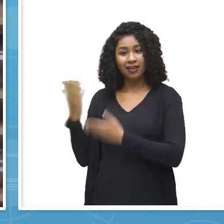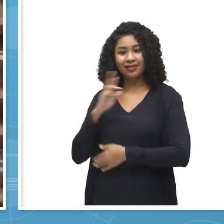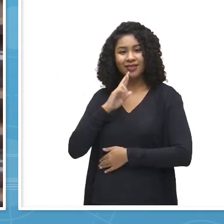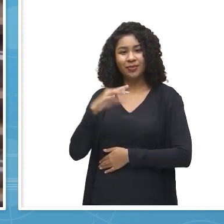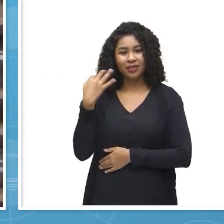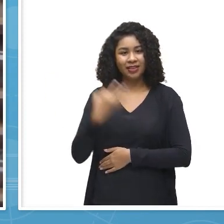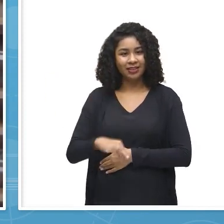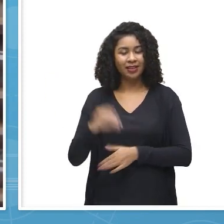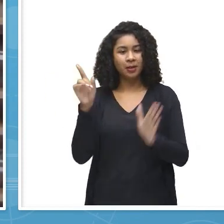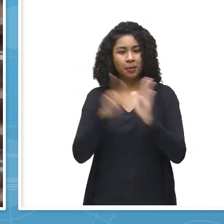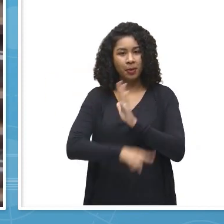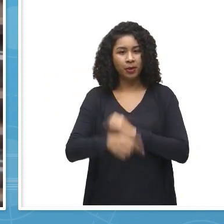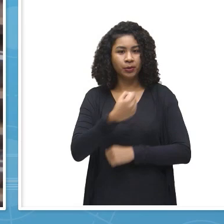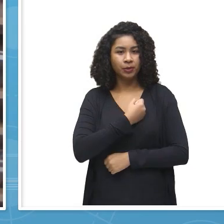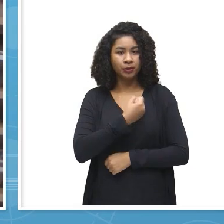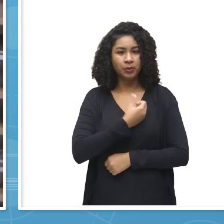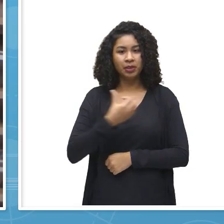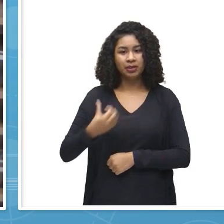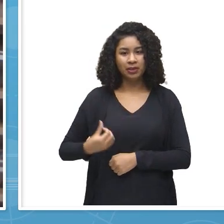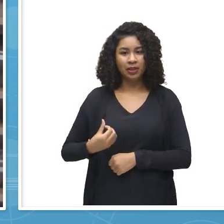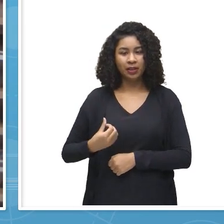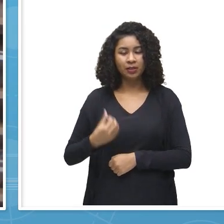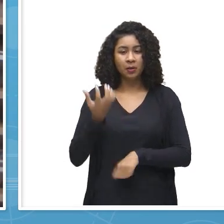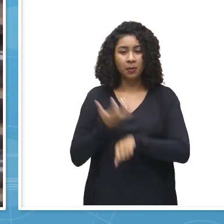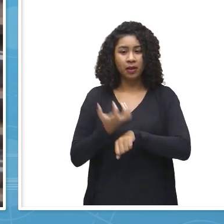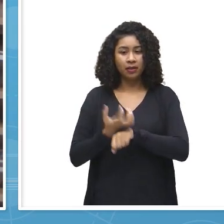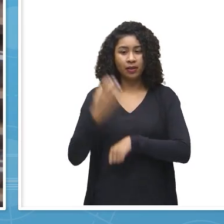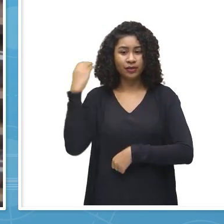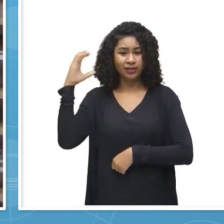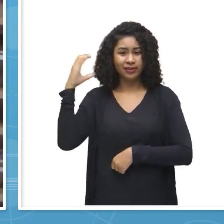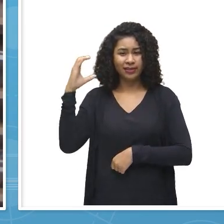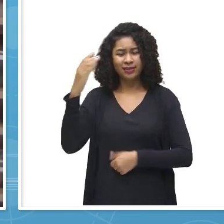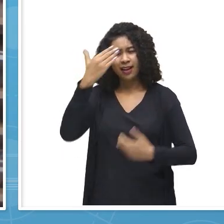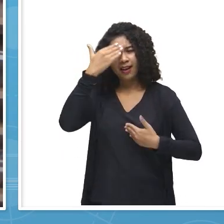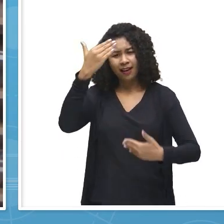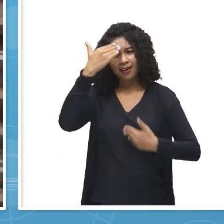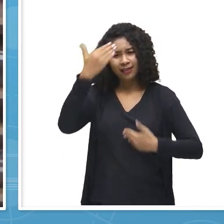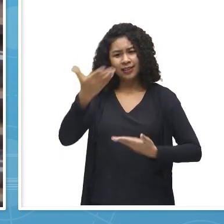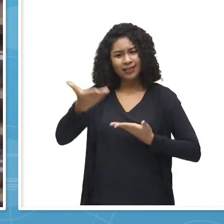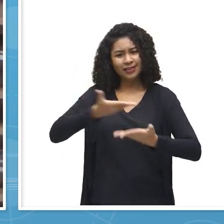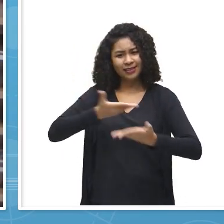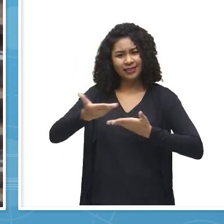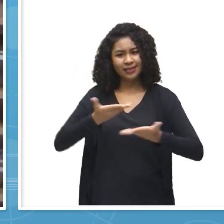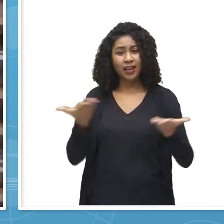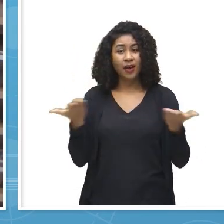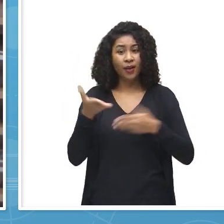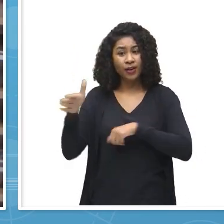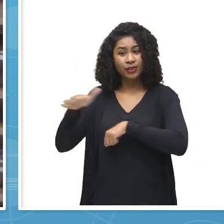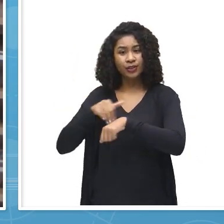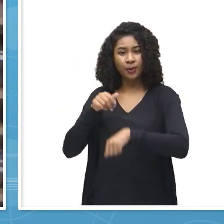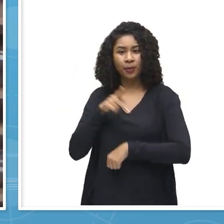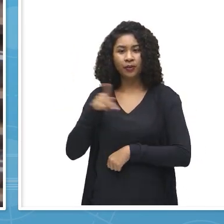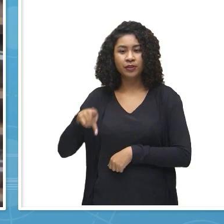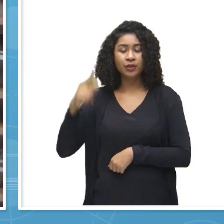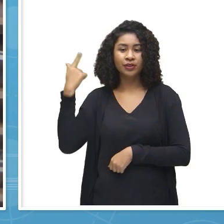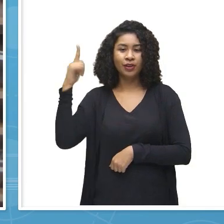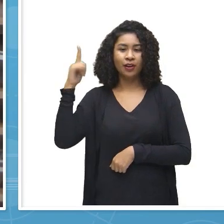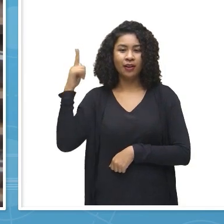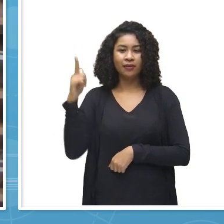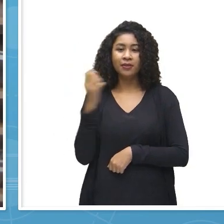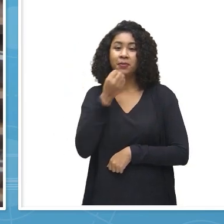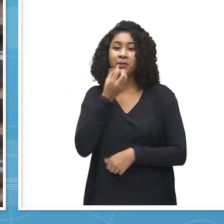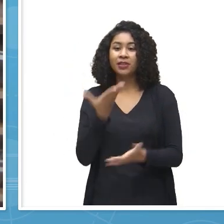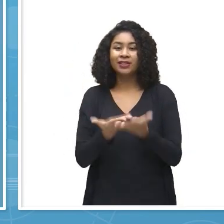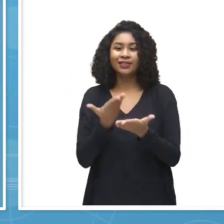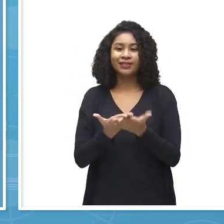de ciências. Agradeço aí a participação de vocês. E agora a gente vai ficar com a geografia, tá? Então, bom trabalho para